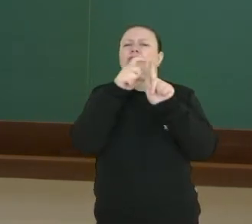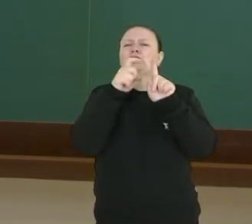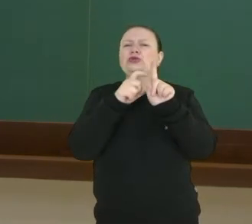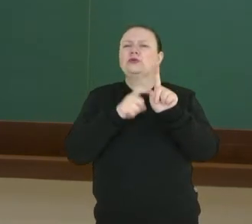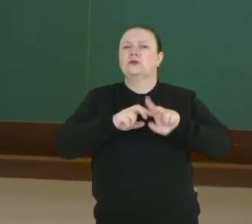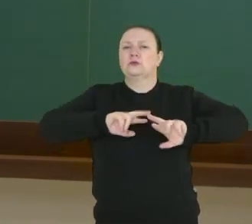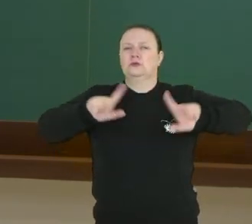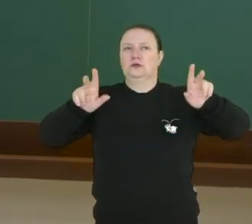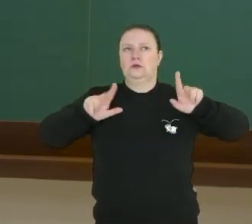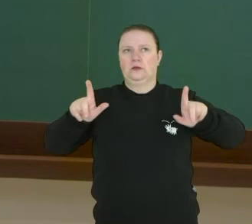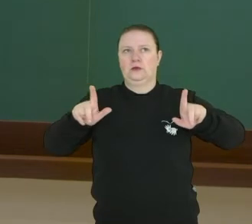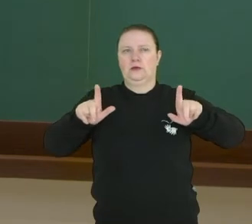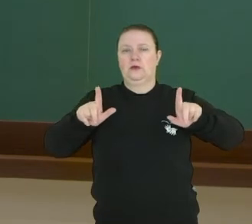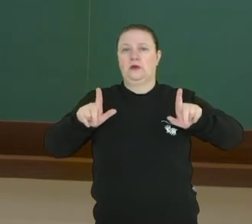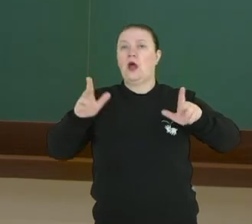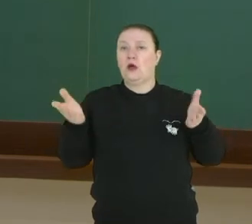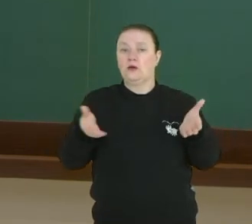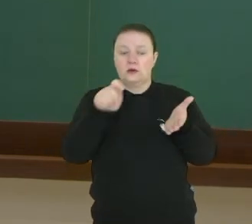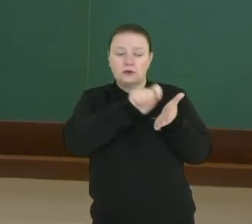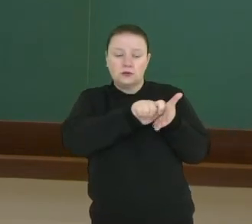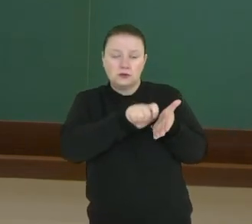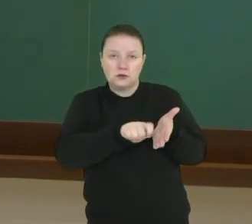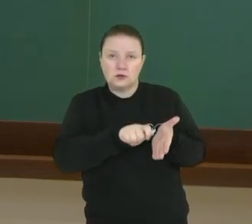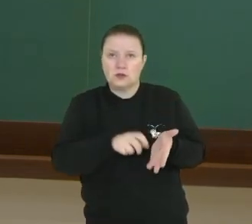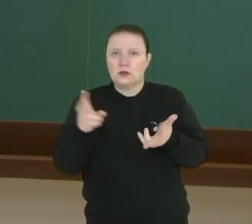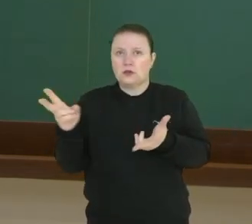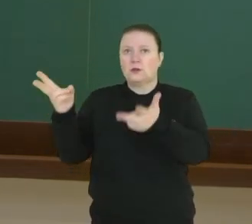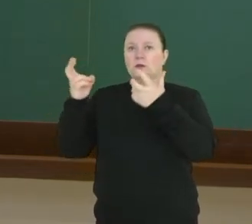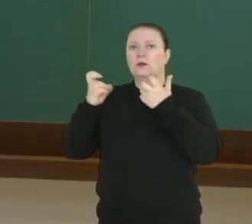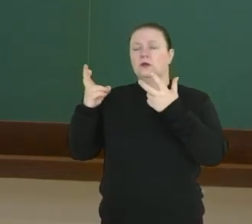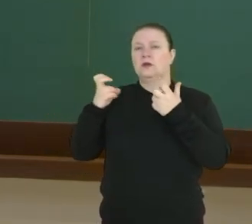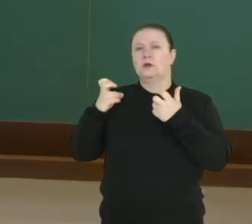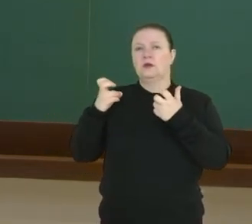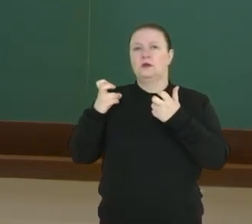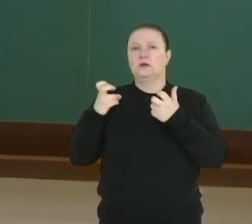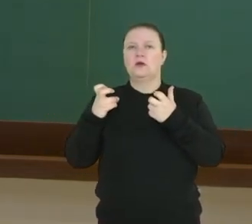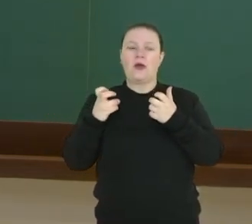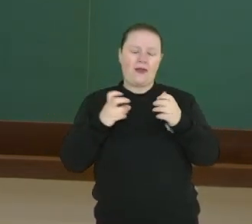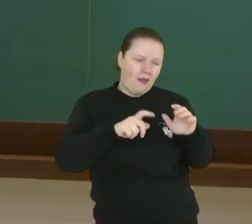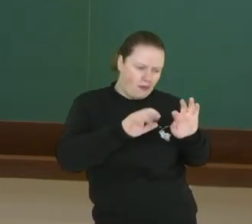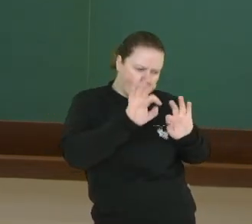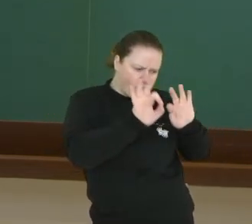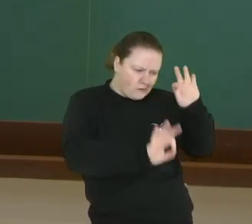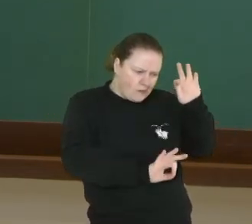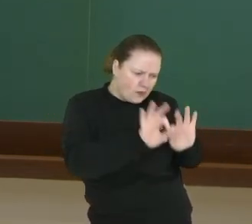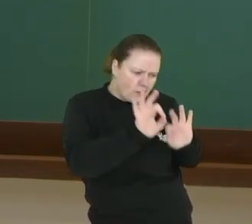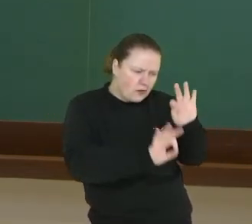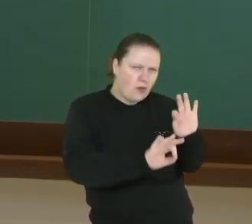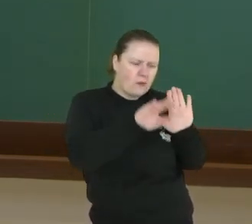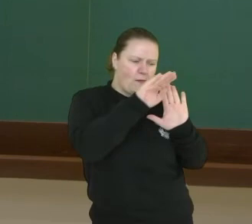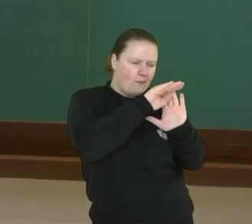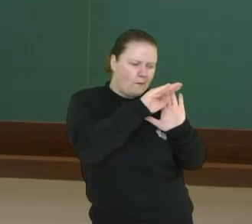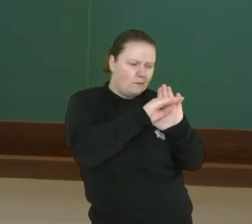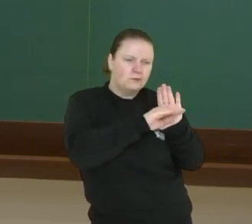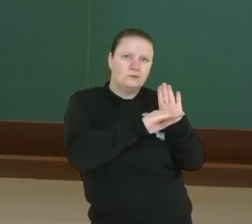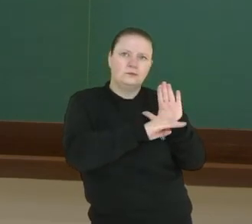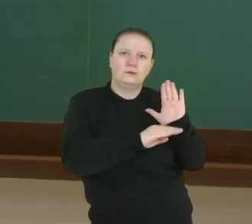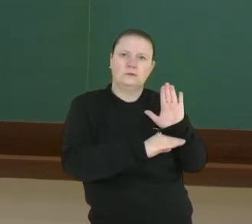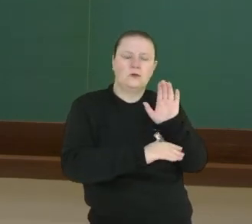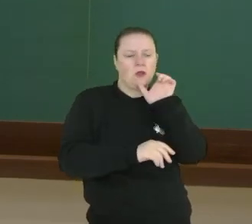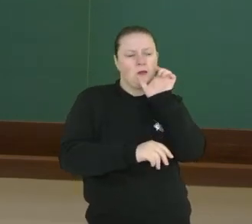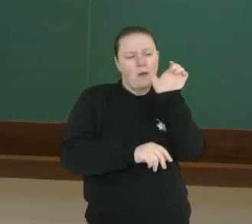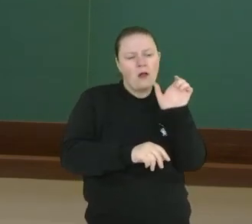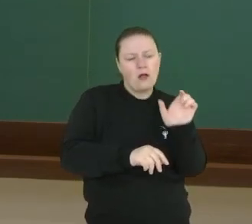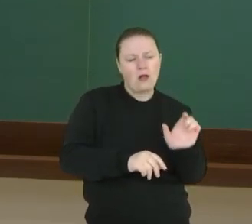escrito, que características que nós observamos? Observamos que ele é mais planejado, bem estruturado, predominam palavras da